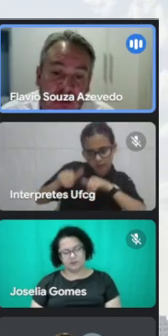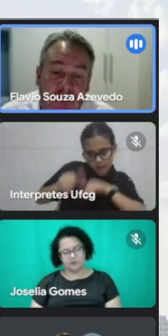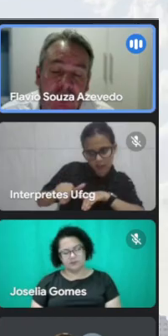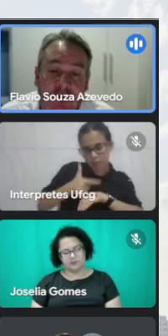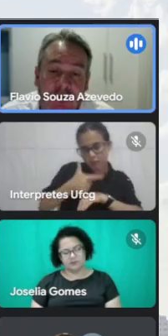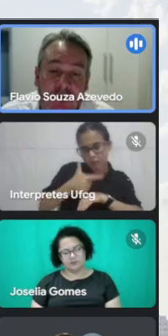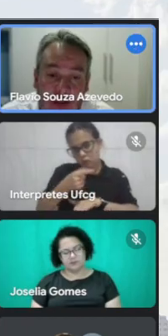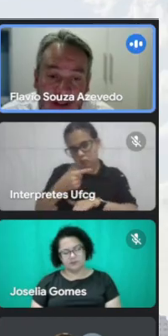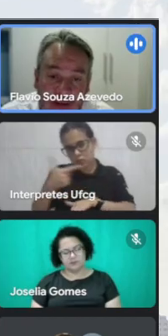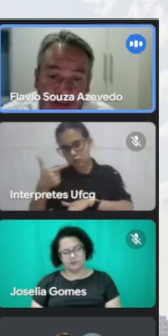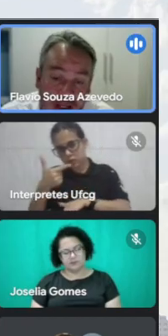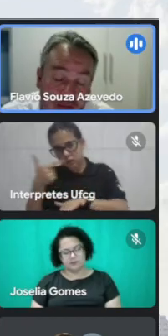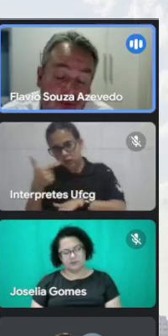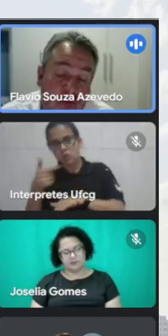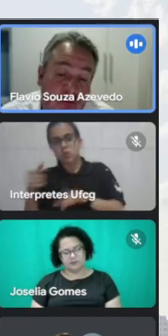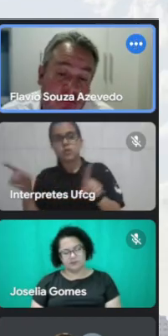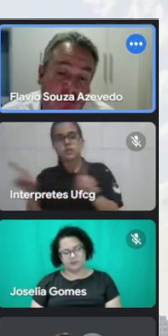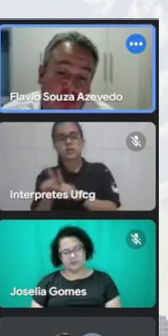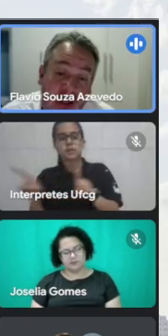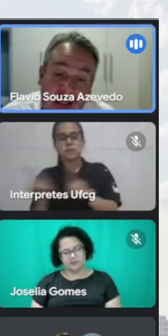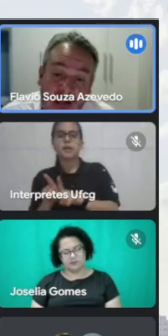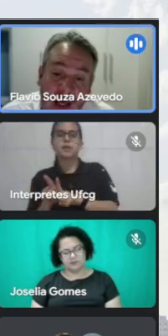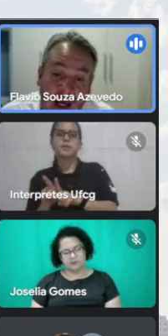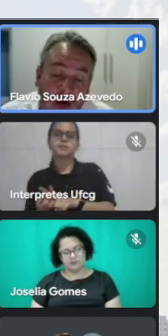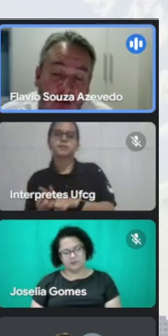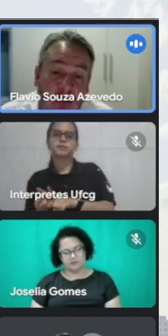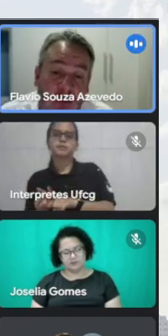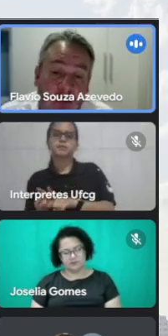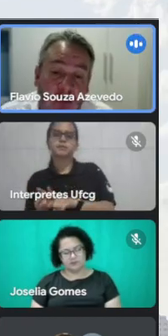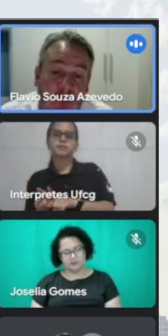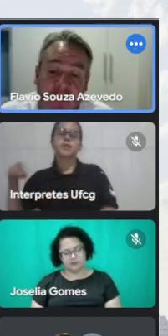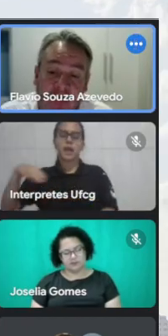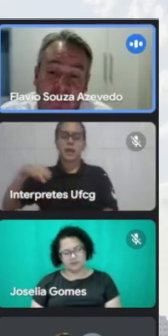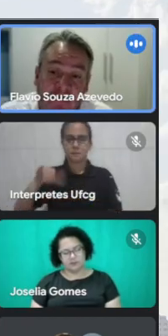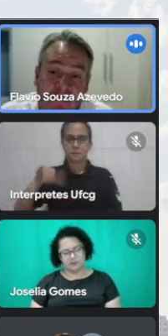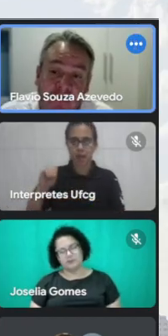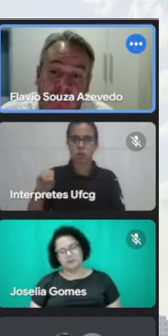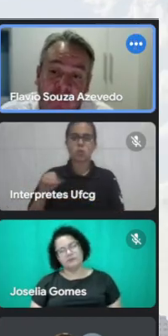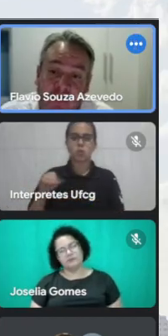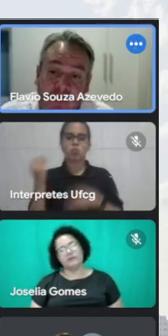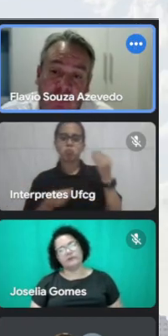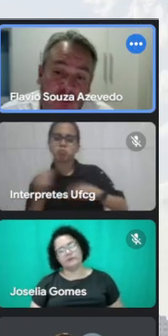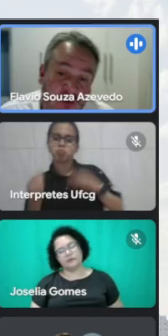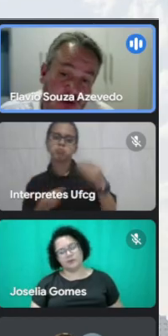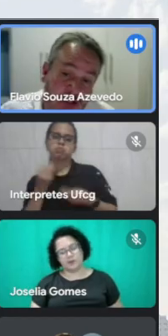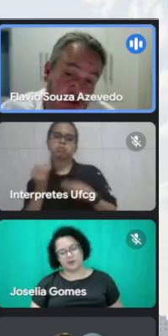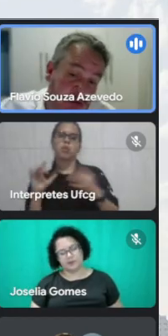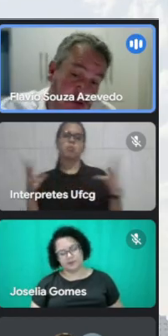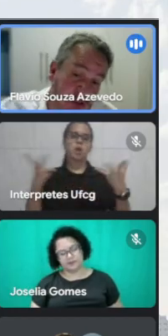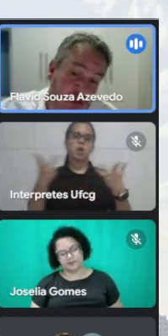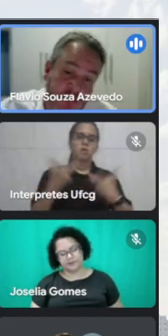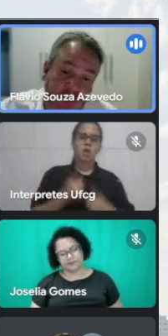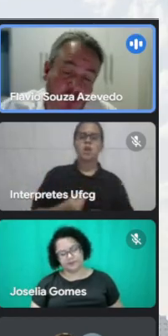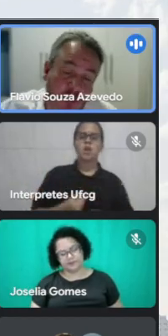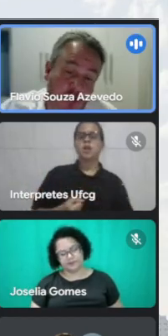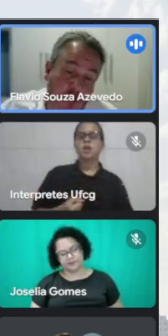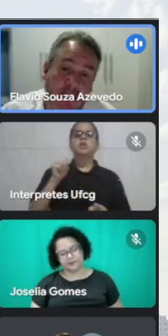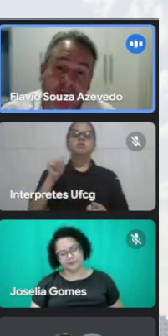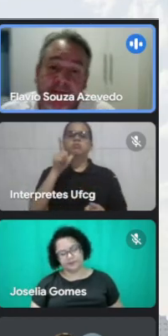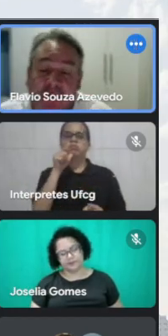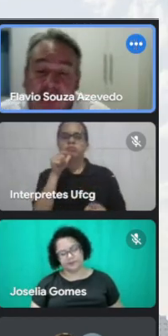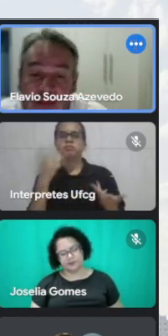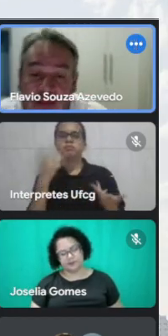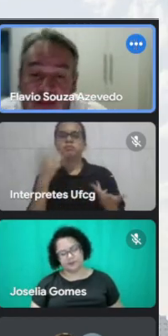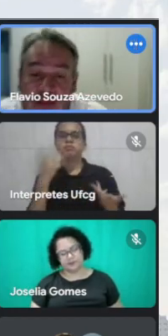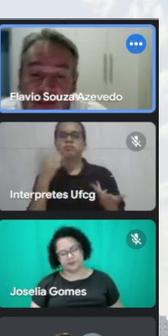dos índices, né, de parâmetros de qualidade da água, né. Não são aqueles mesmos índices, são outros,